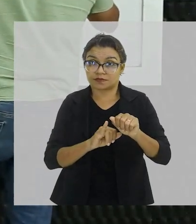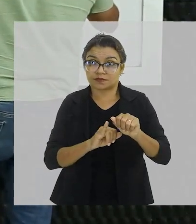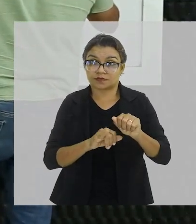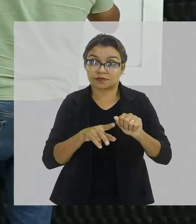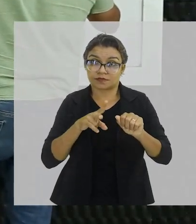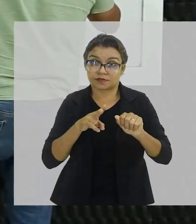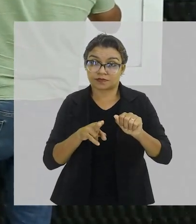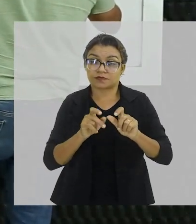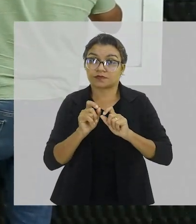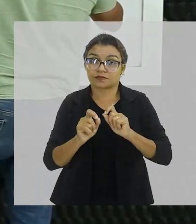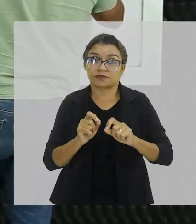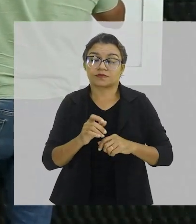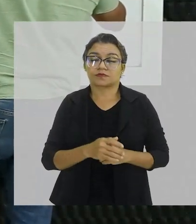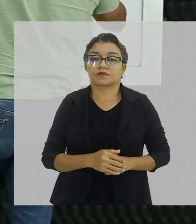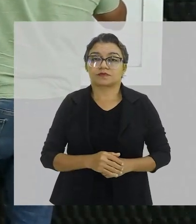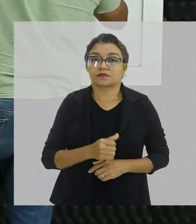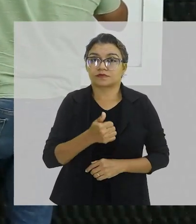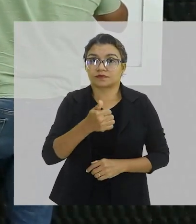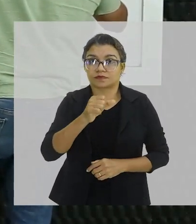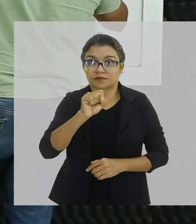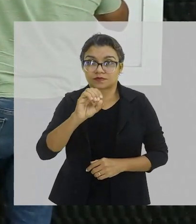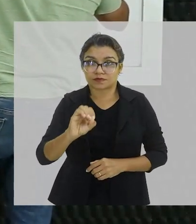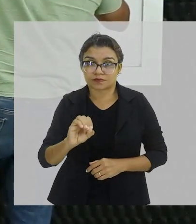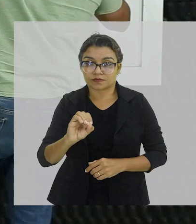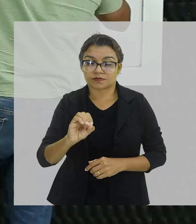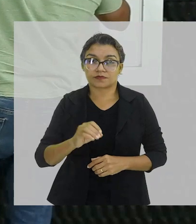vai ser igual a 180